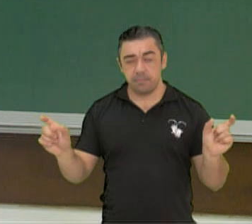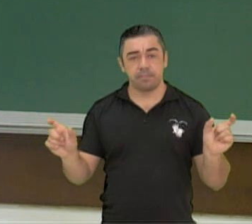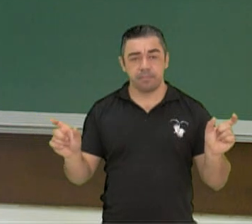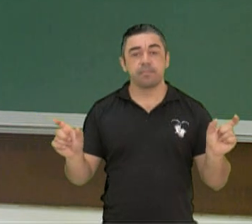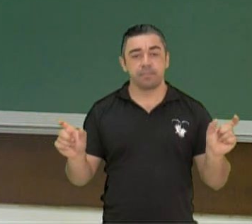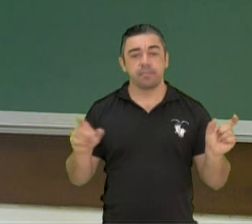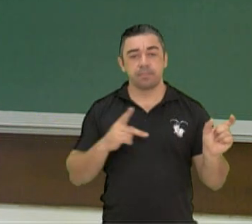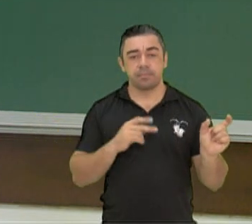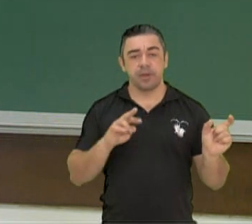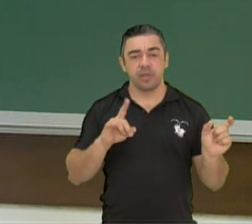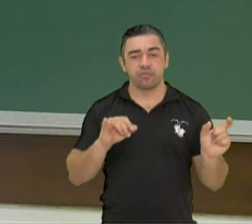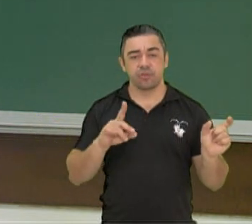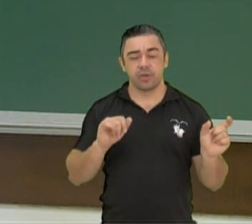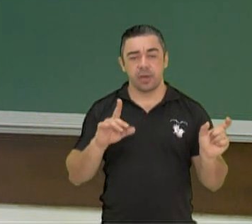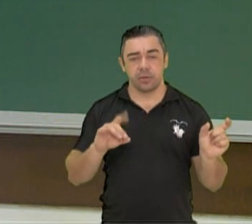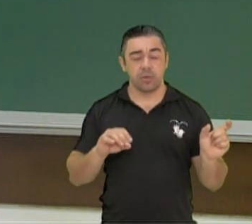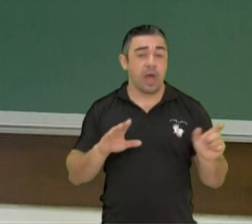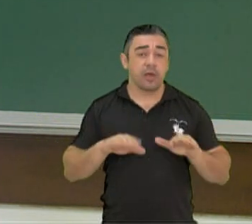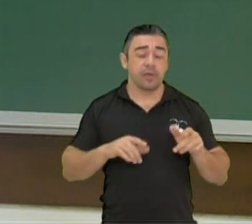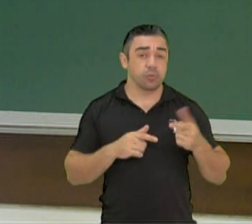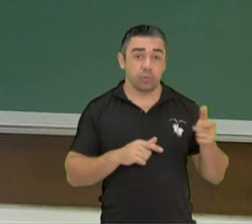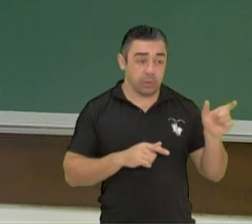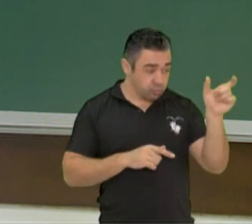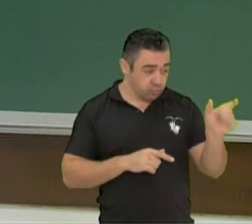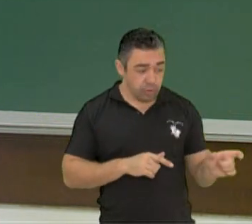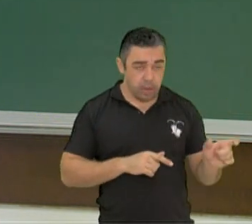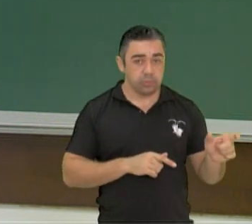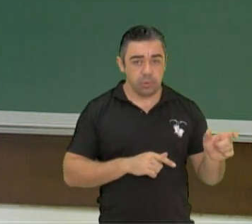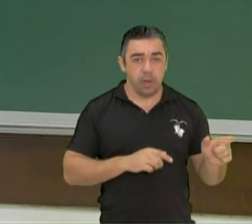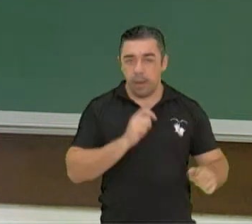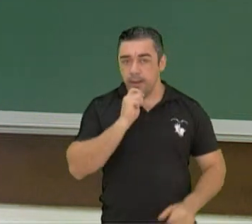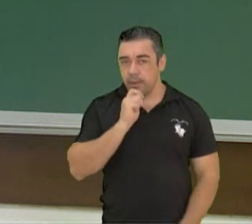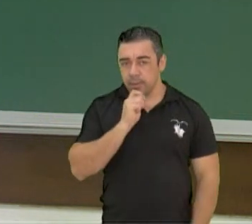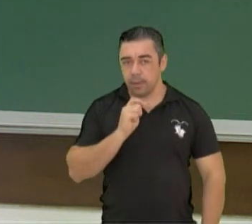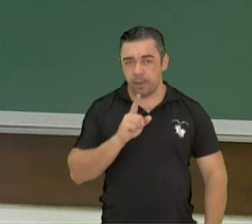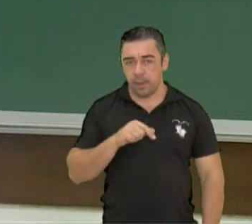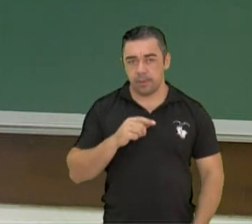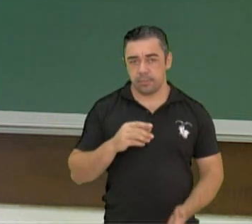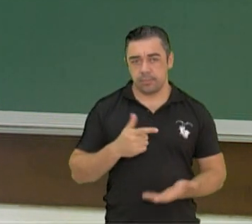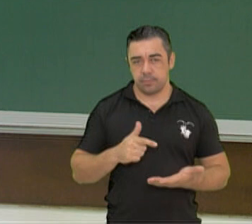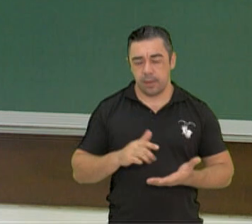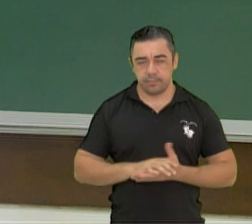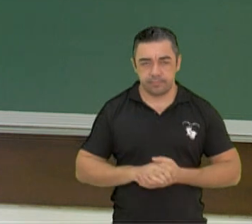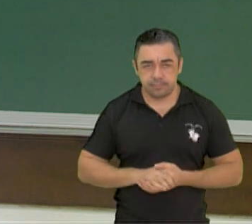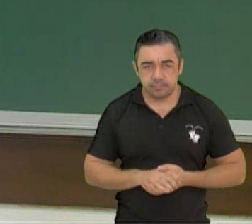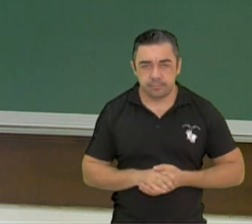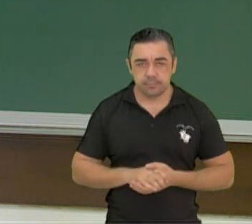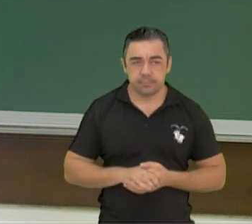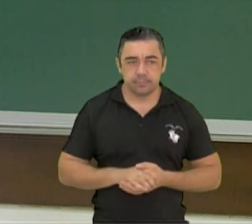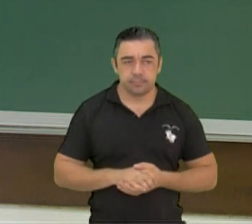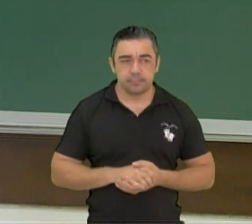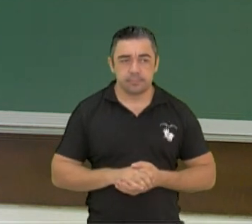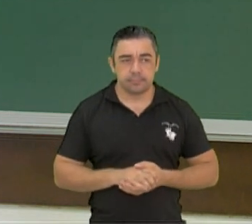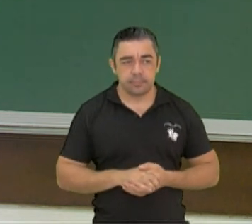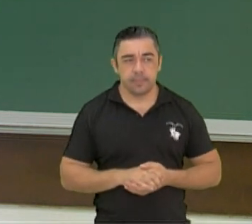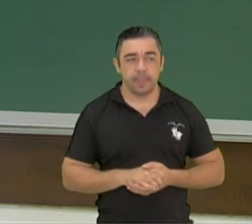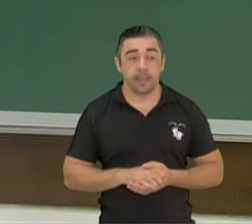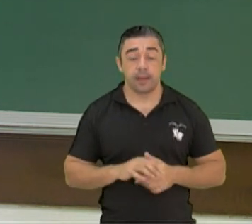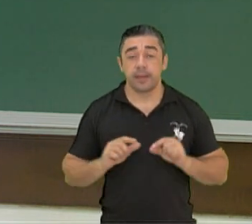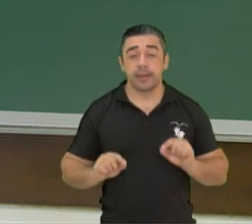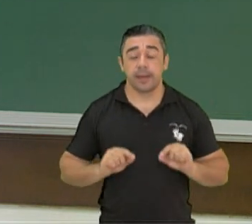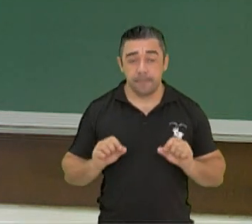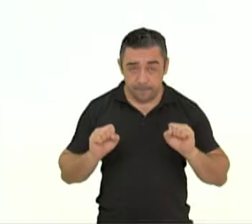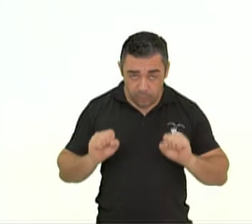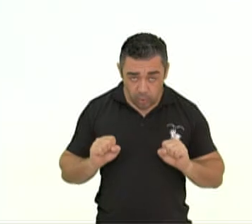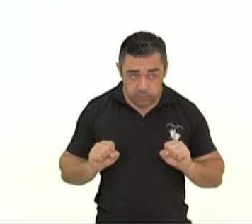sujeitos inexistentes, não é verdade? Então, já vamos verificar lá. Os sujeitos